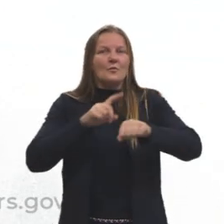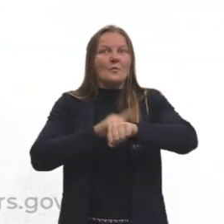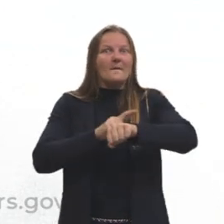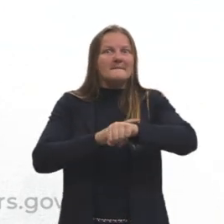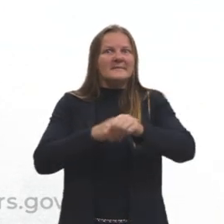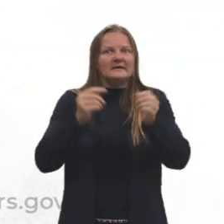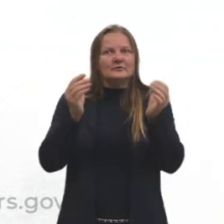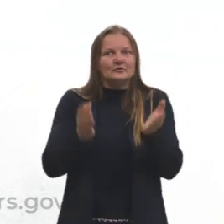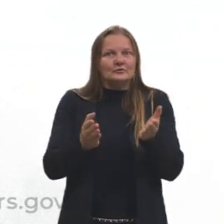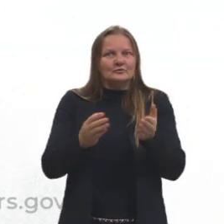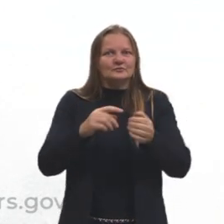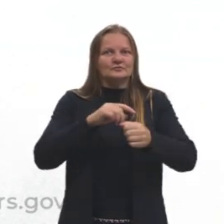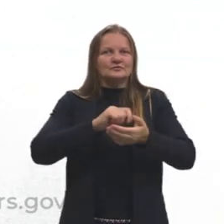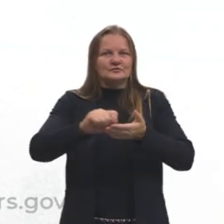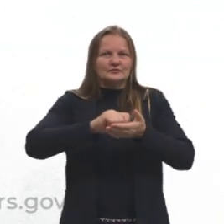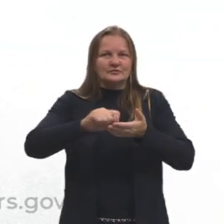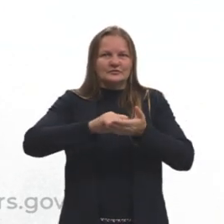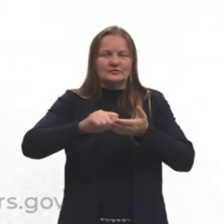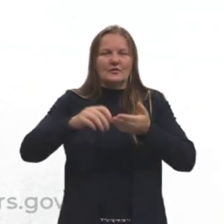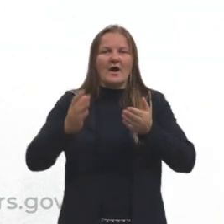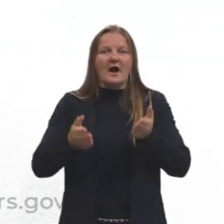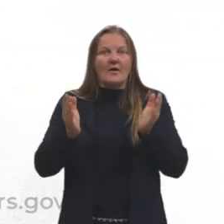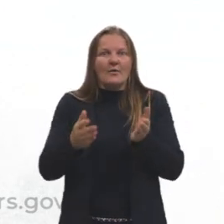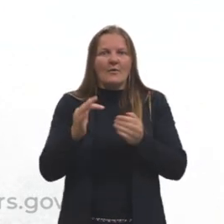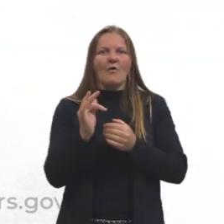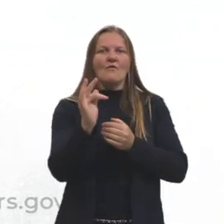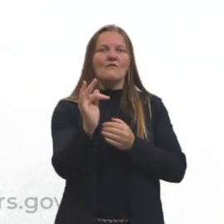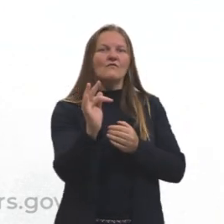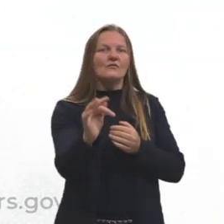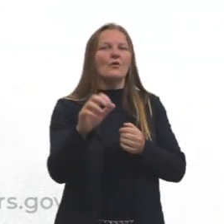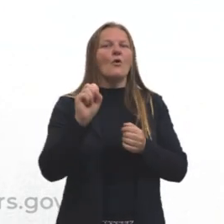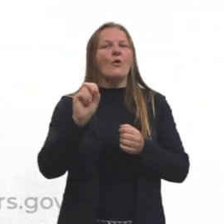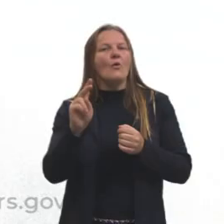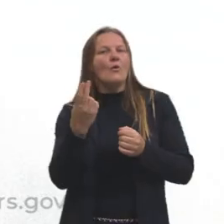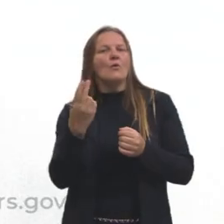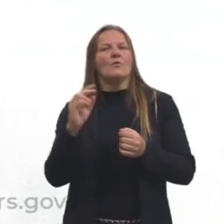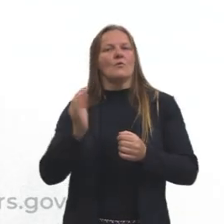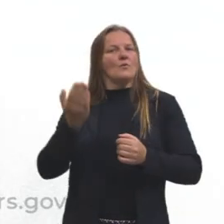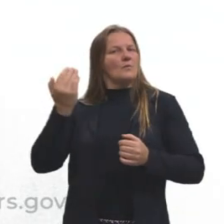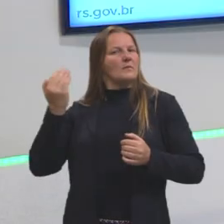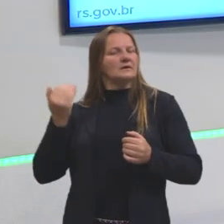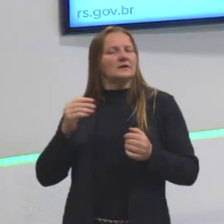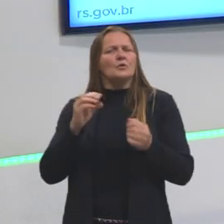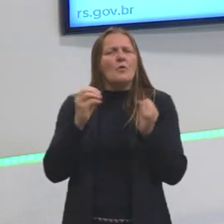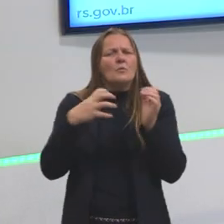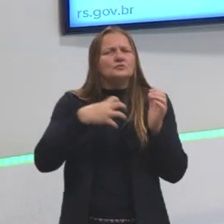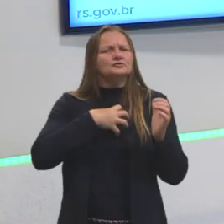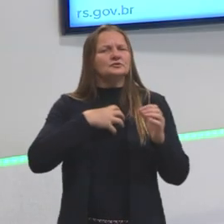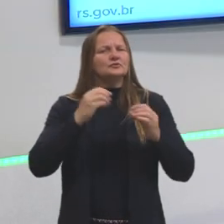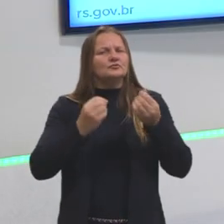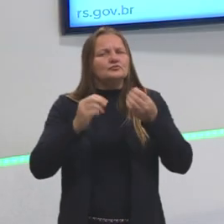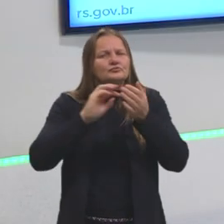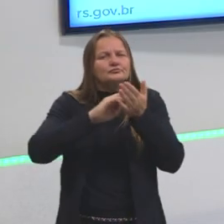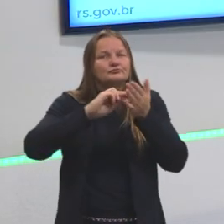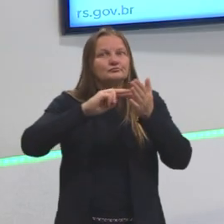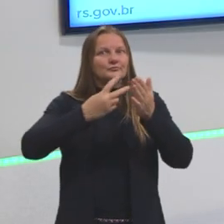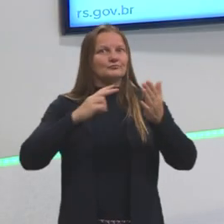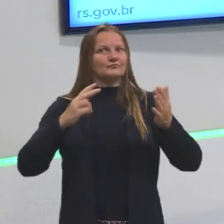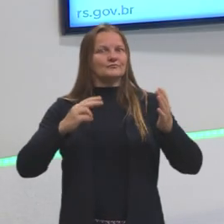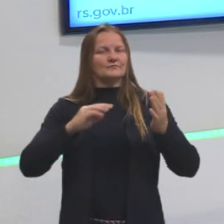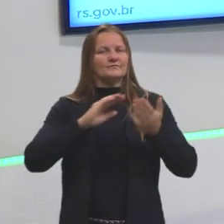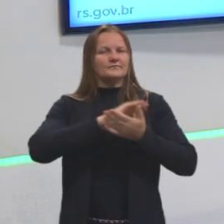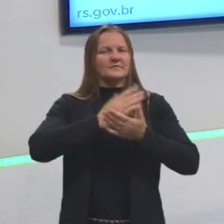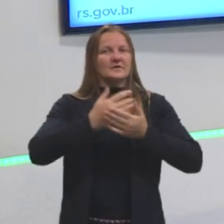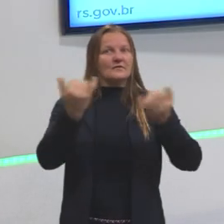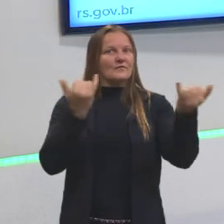nosso texto está sendo escrito e para que nós possamos também entender de que forma nós vamos interpretar